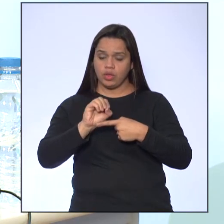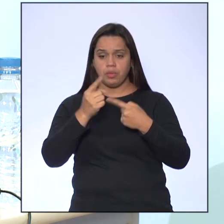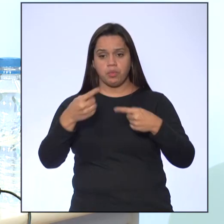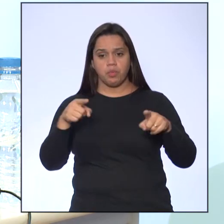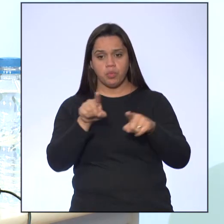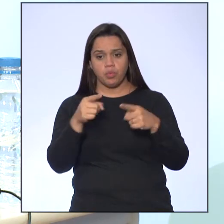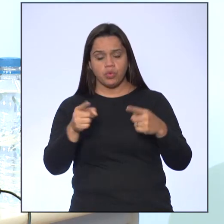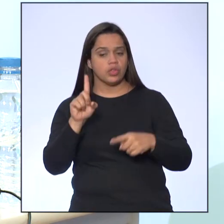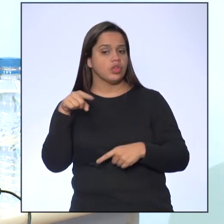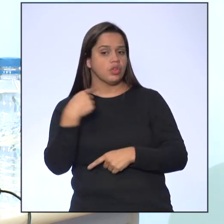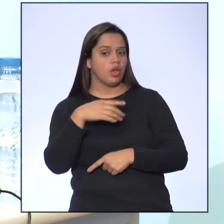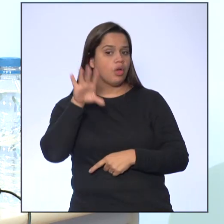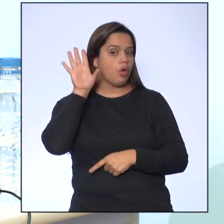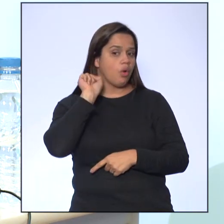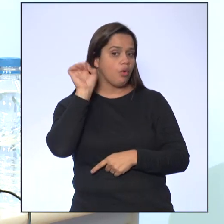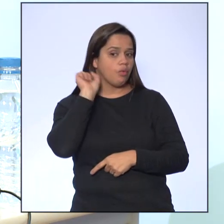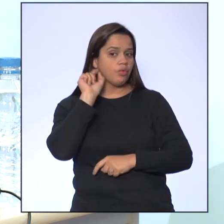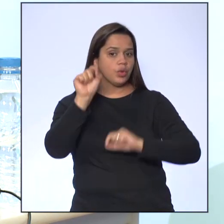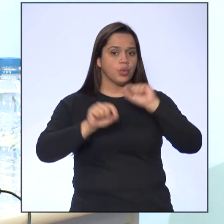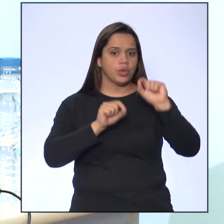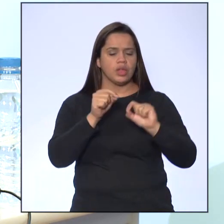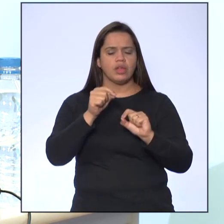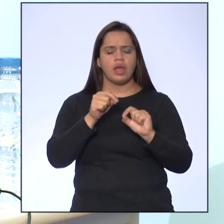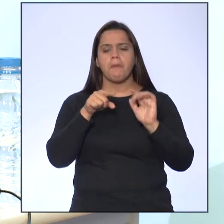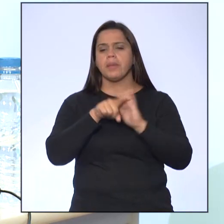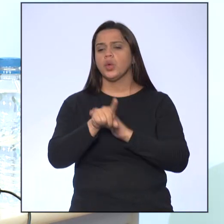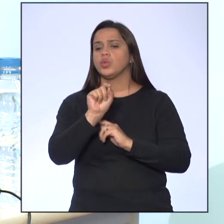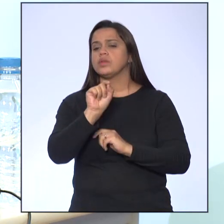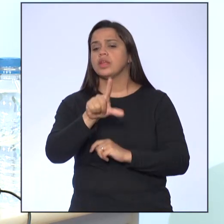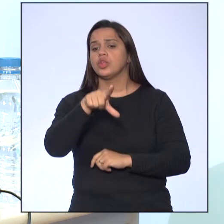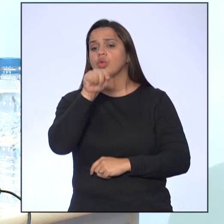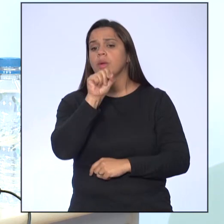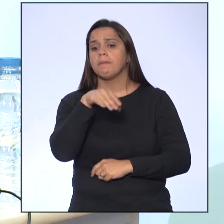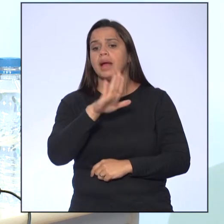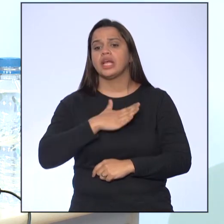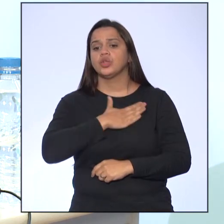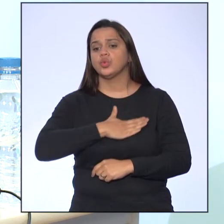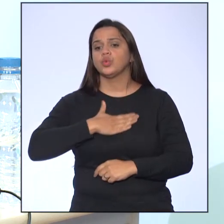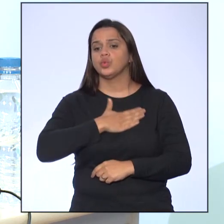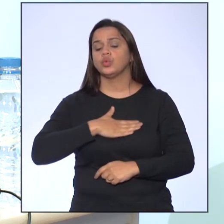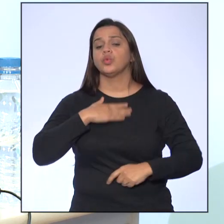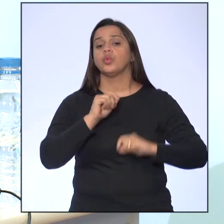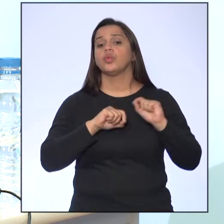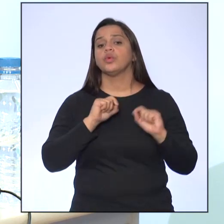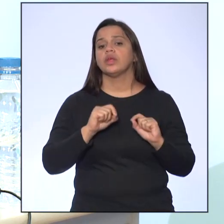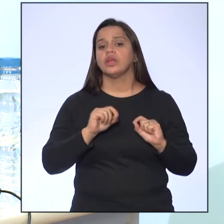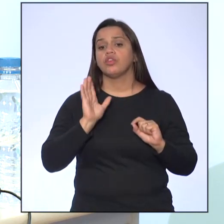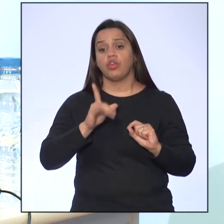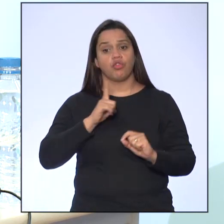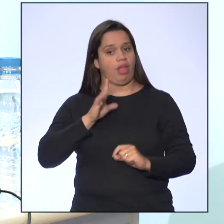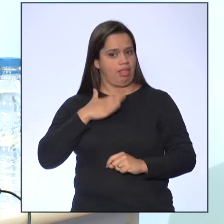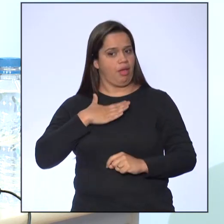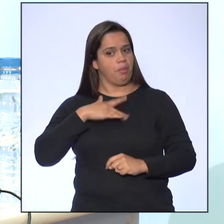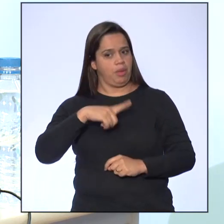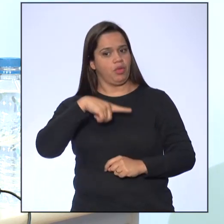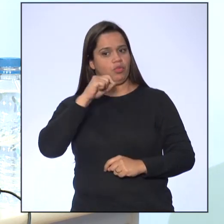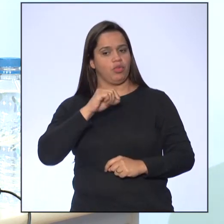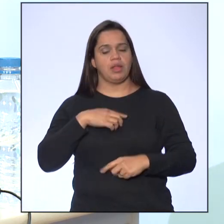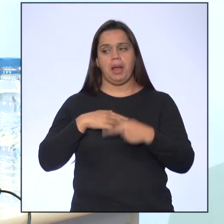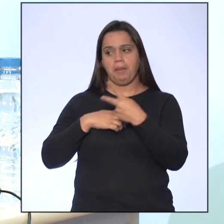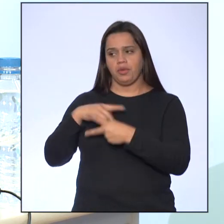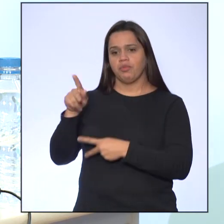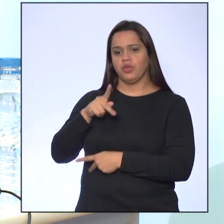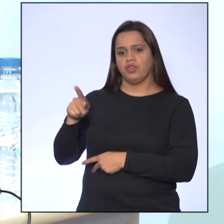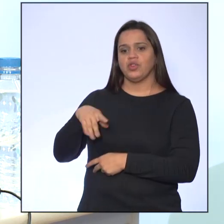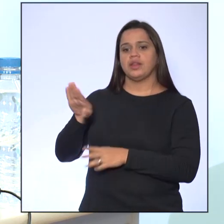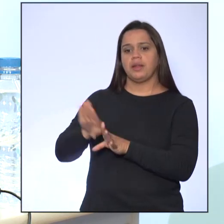escutou, qual foi o que você mais gostou? Escreve aqui para mim, eu já tenho o meu preferido também, a professora Márcia também já tem